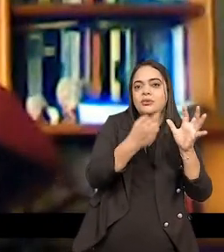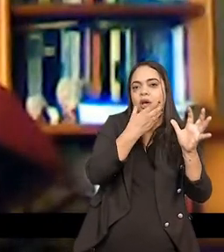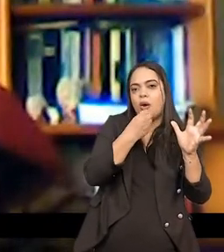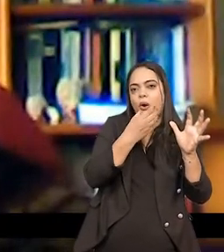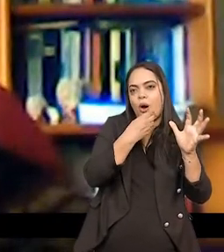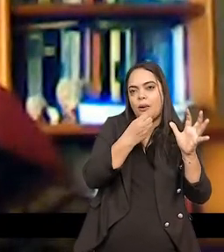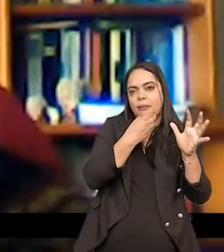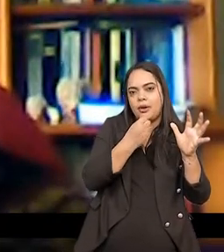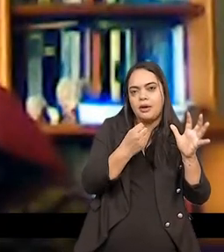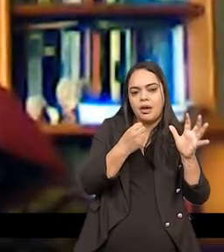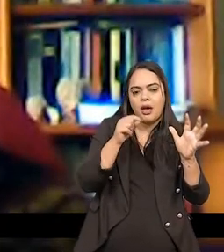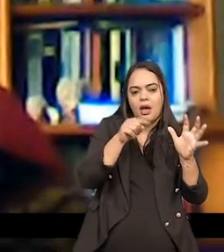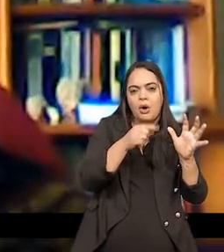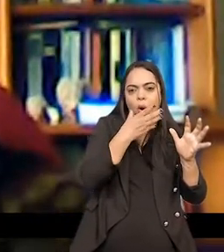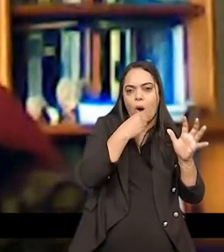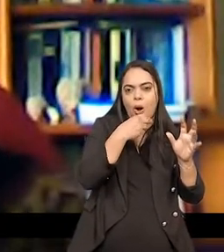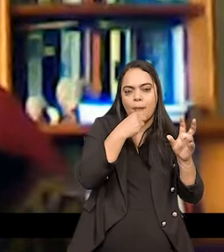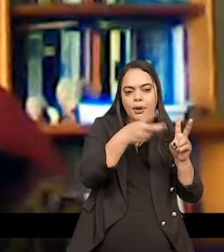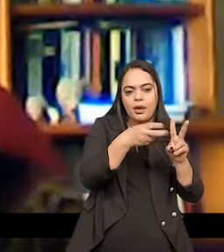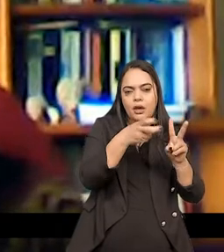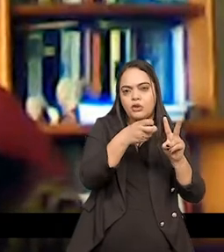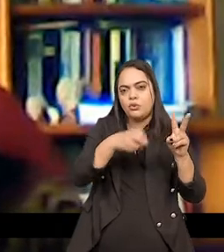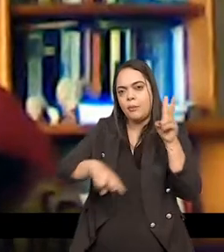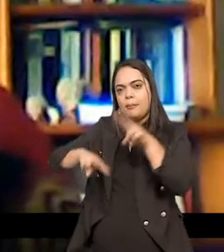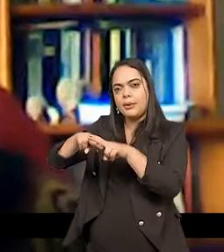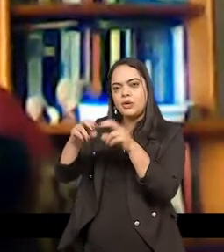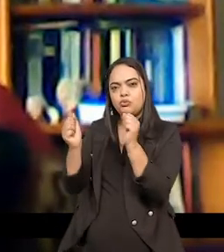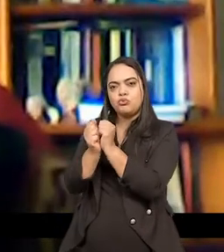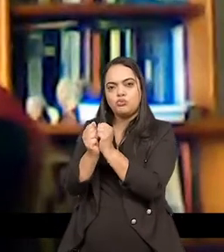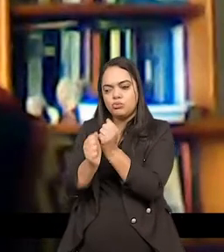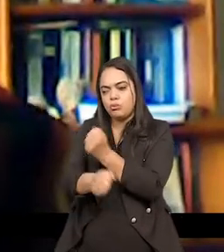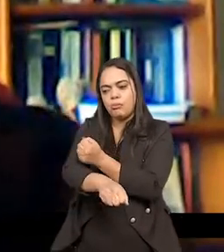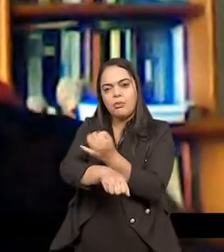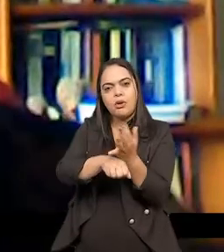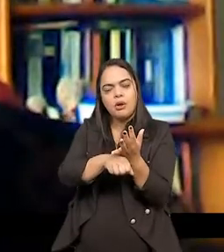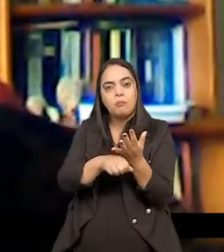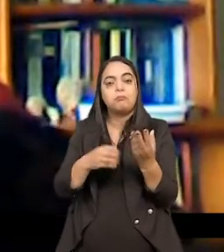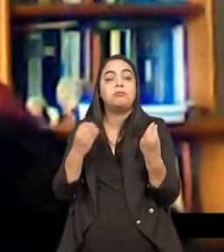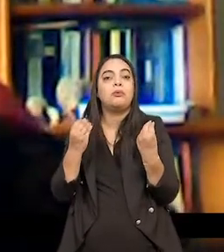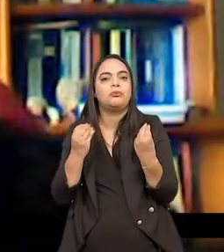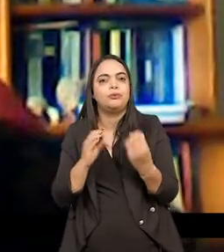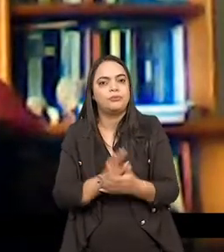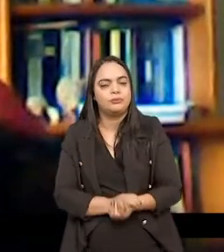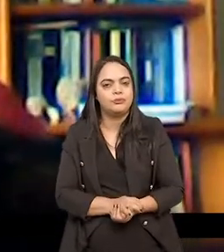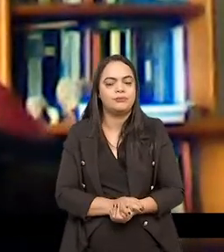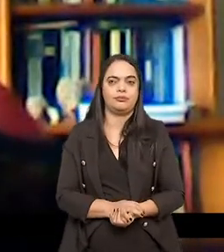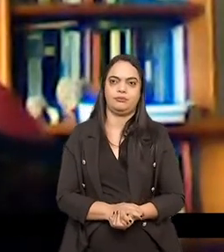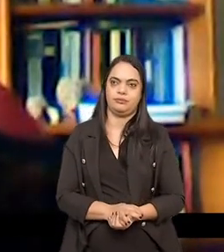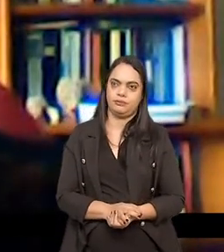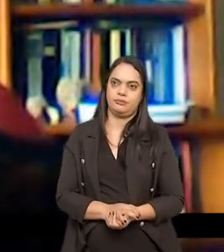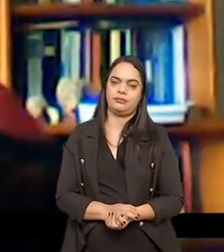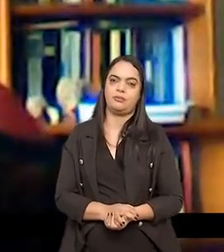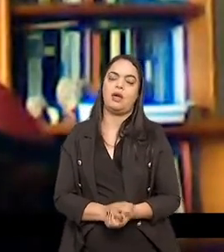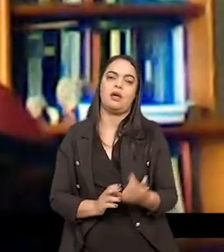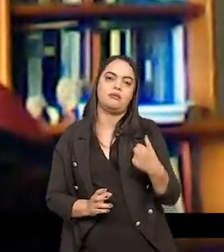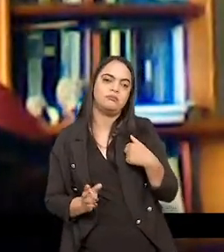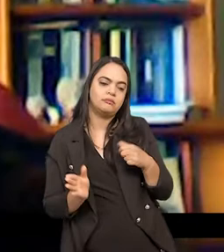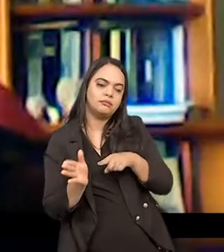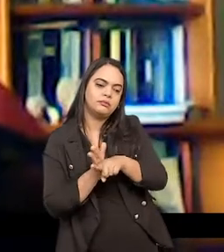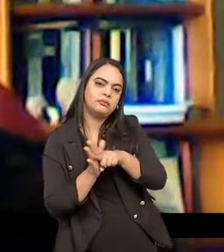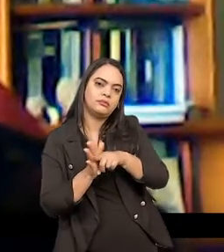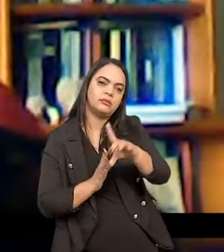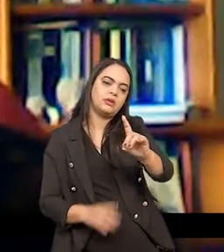brancos? E assim vai. Daí eu chego lá nos estudos